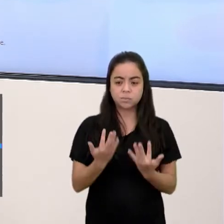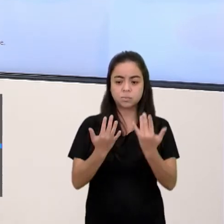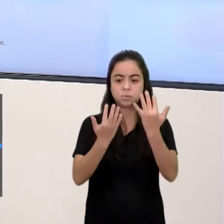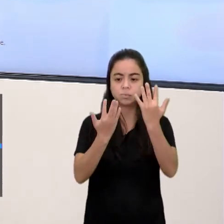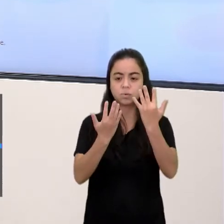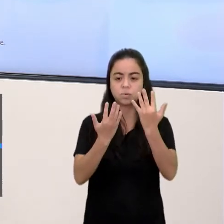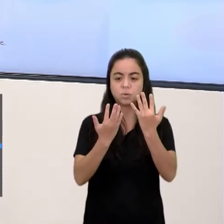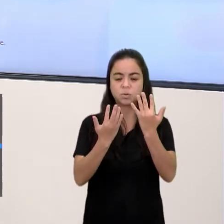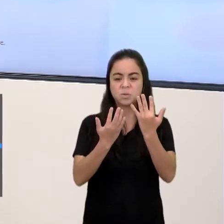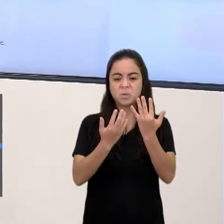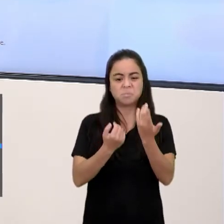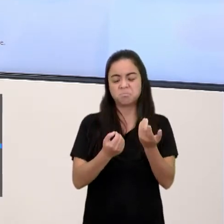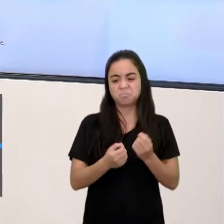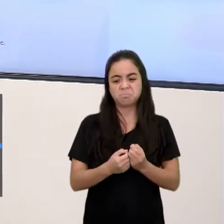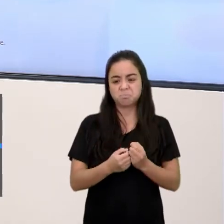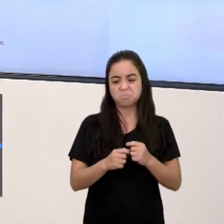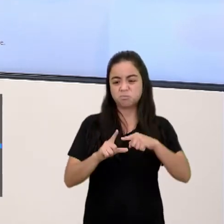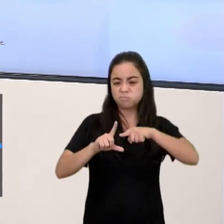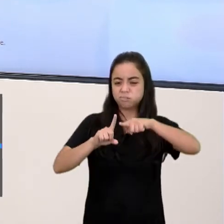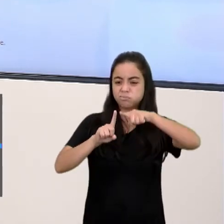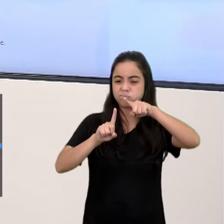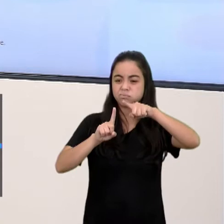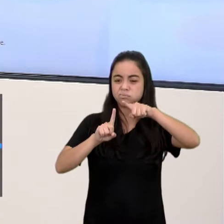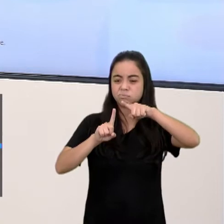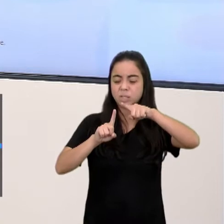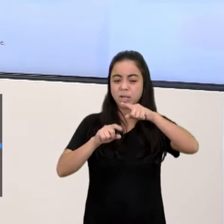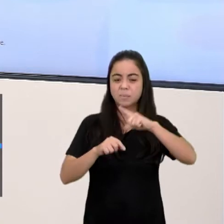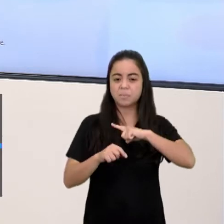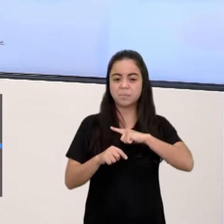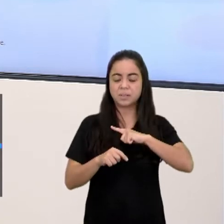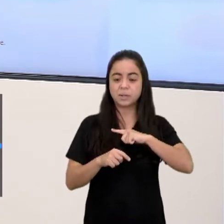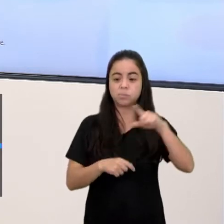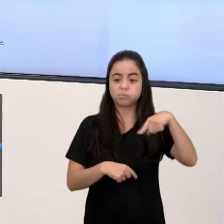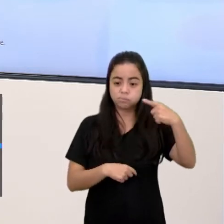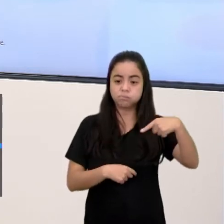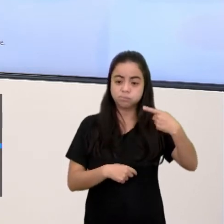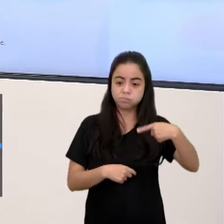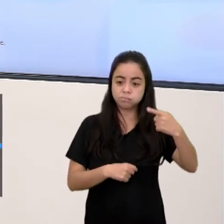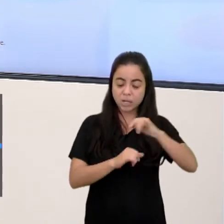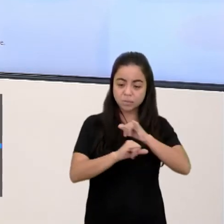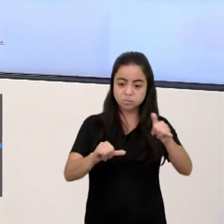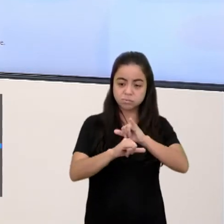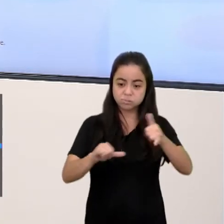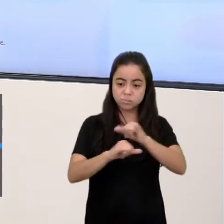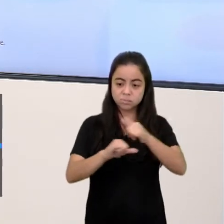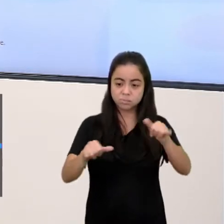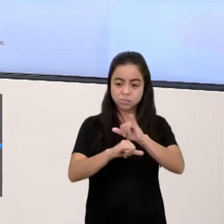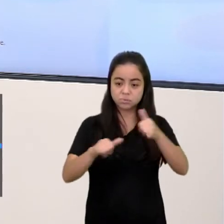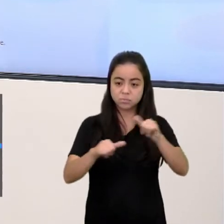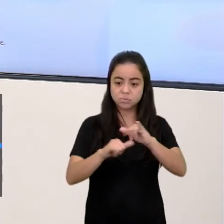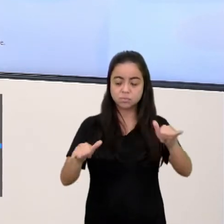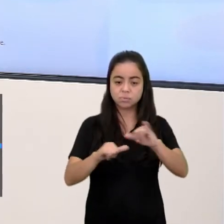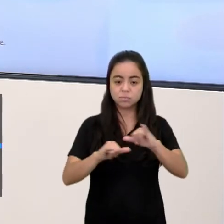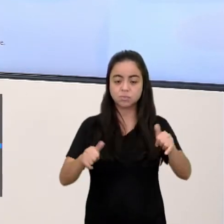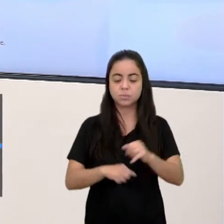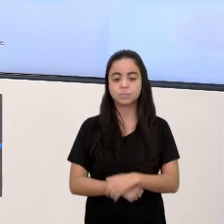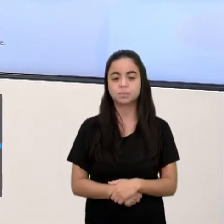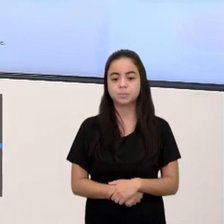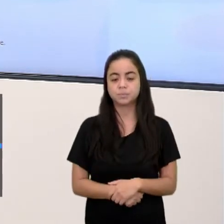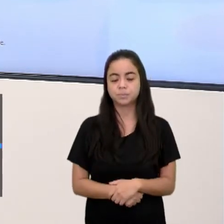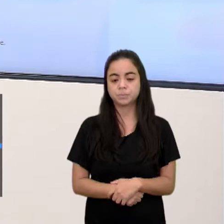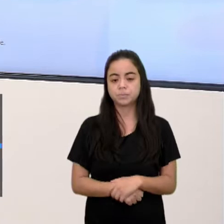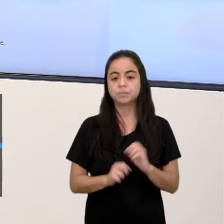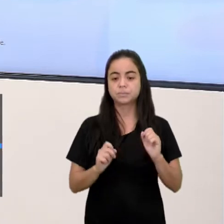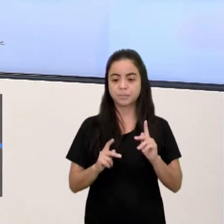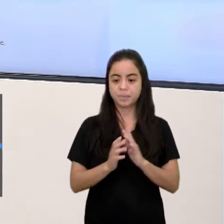superfície, não é alta o suficiente para gerar uma turbina, para girar uma turbina, para ter um aproveitamento para a